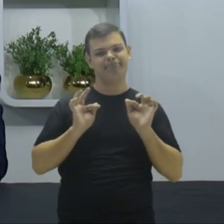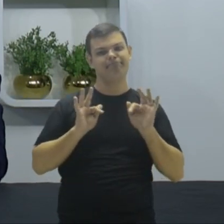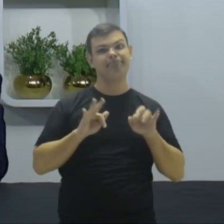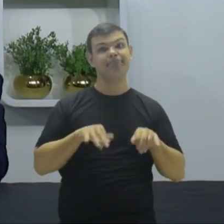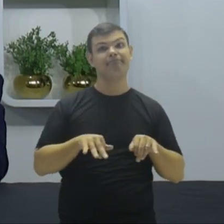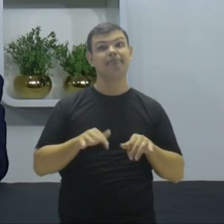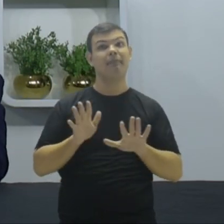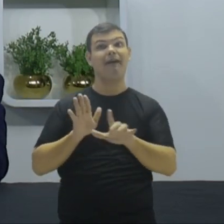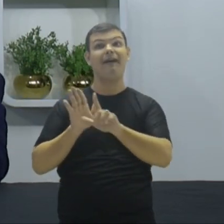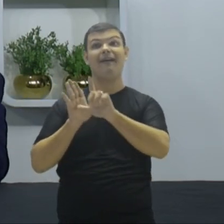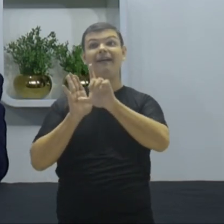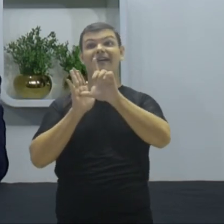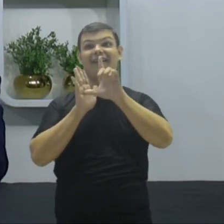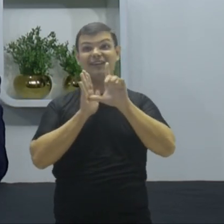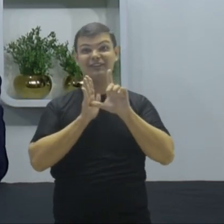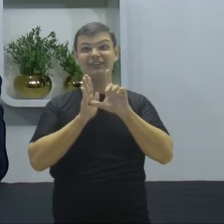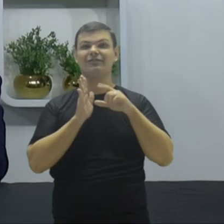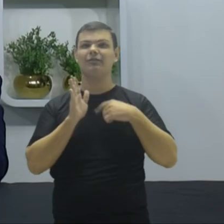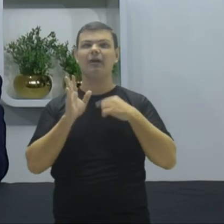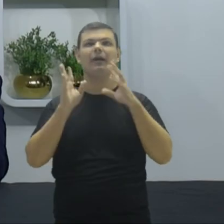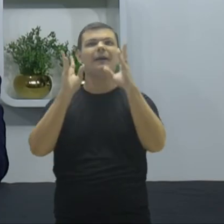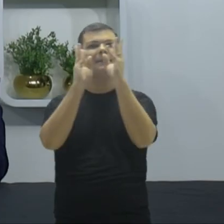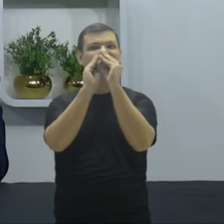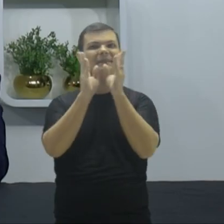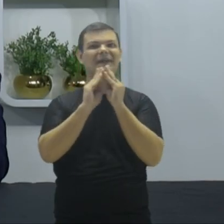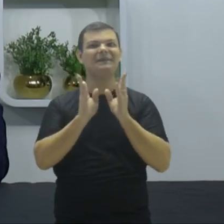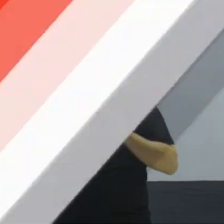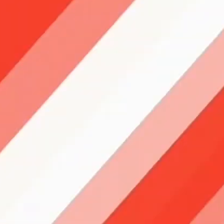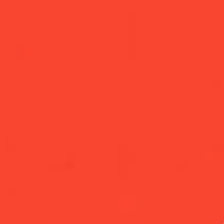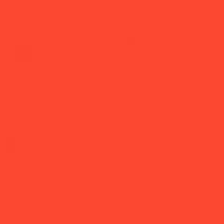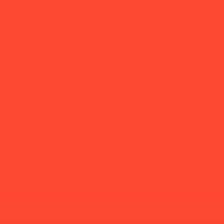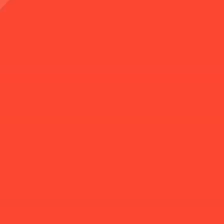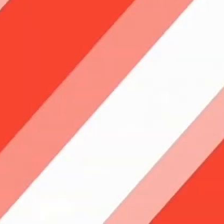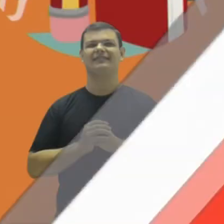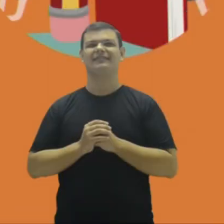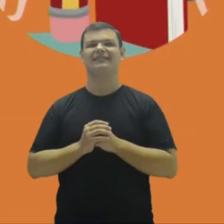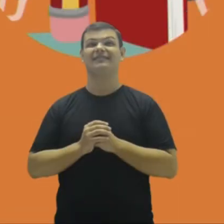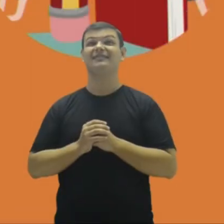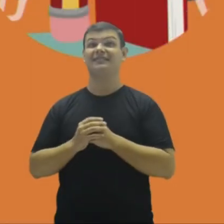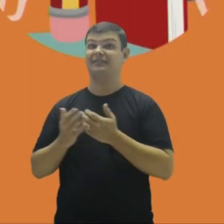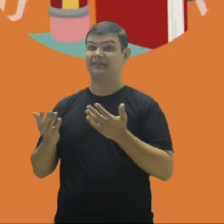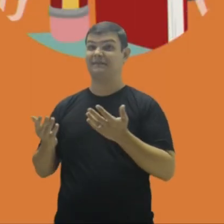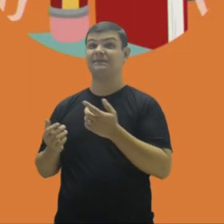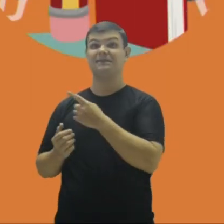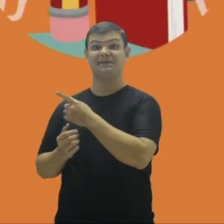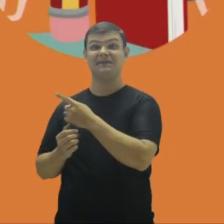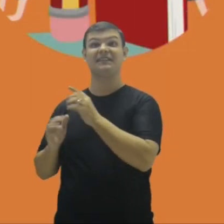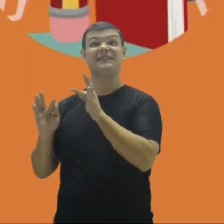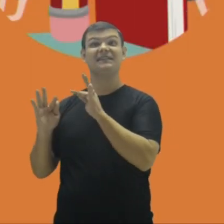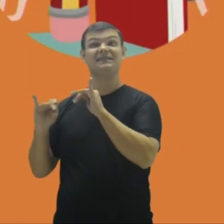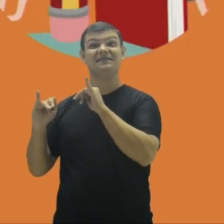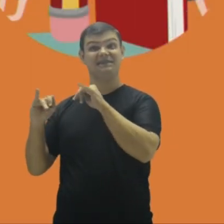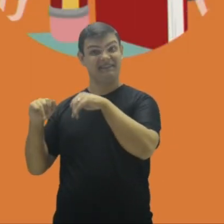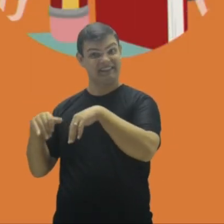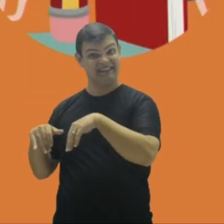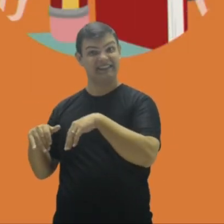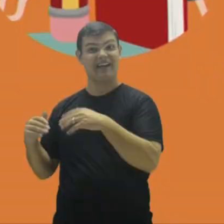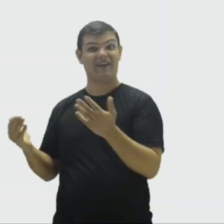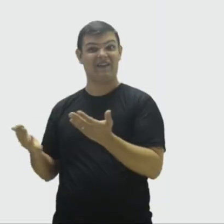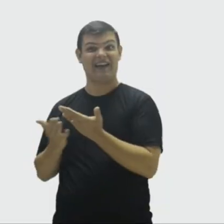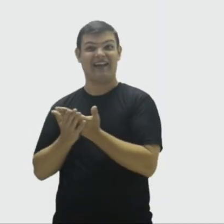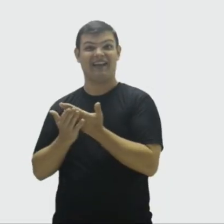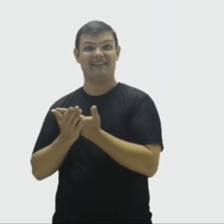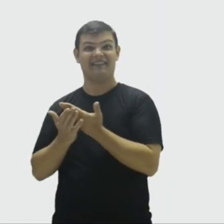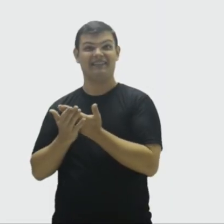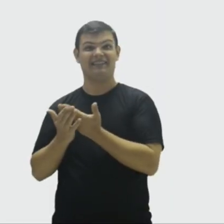Mas antes, nós vamos revisar. Vamos olhar o que nós aprendemos hoje? Vamos lá. Estamos finalizando a nossa aula. Quero que